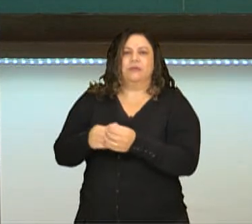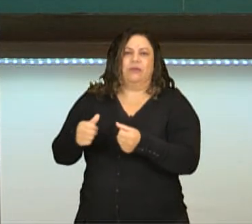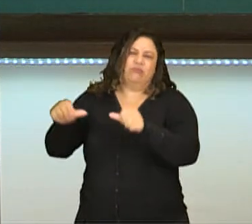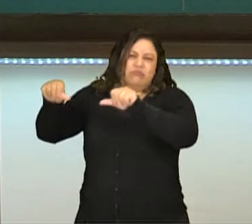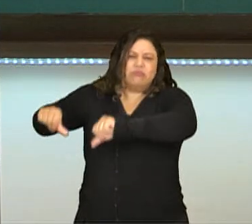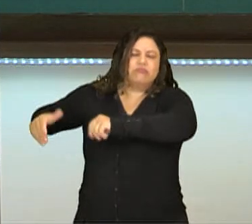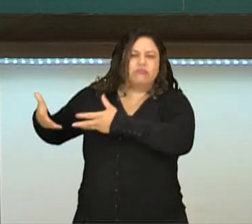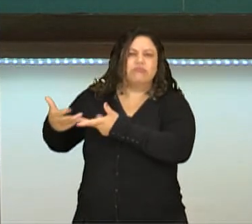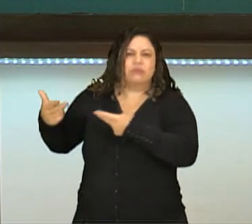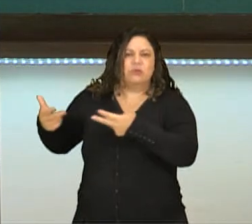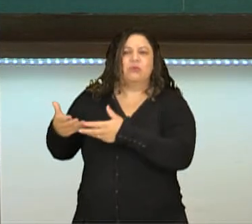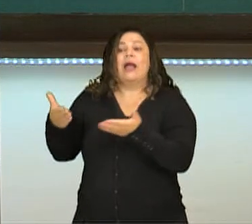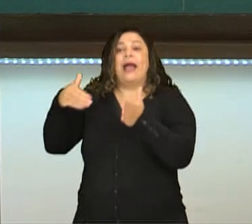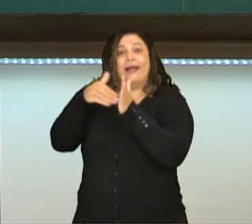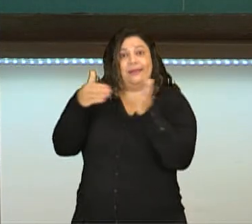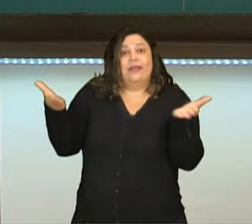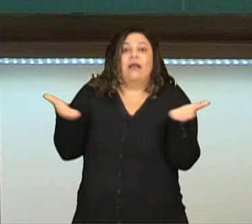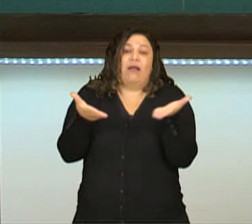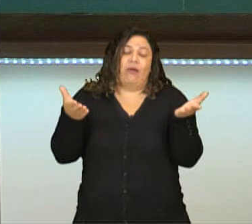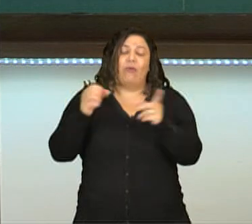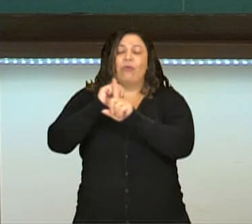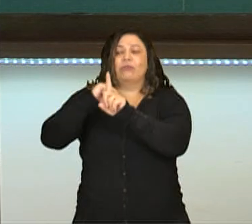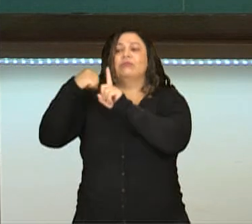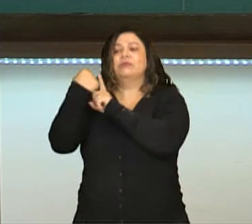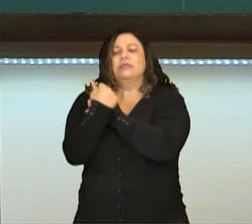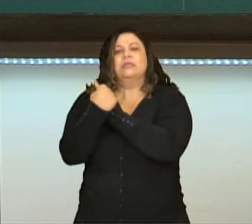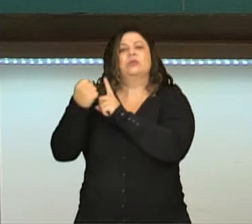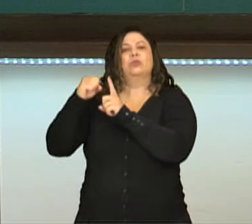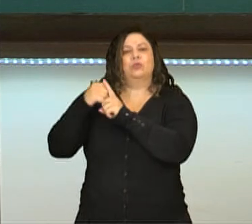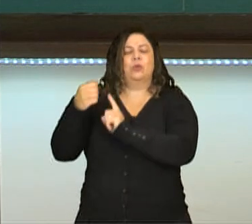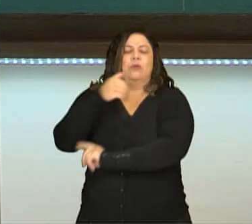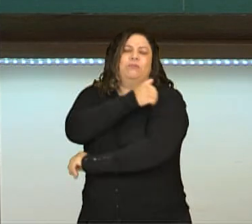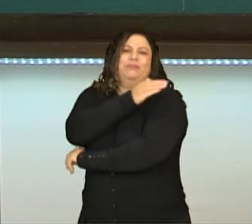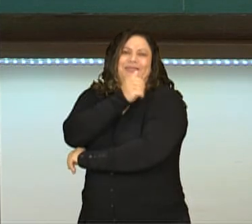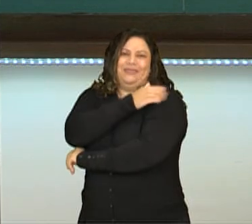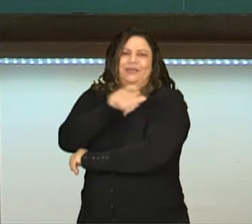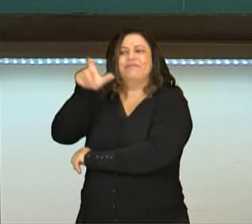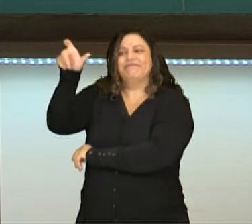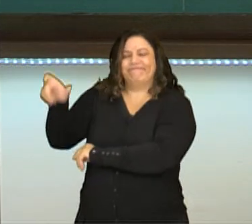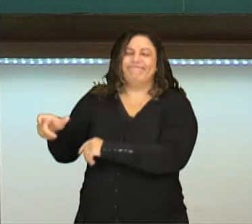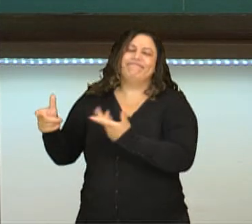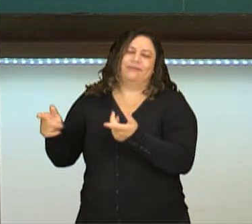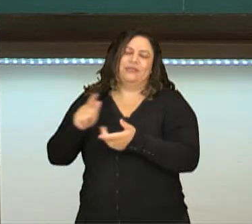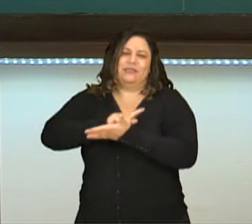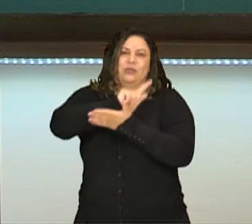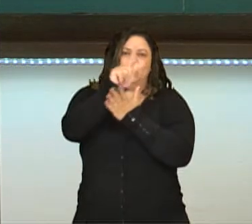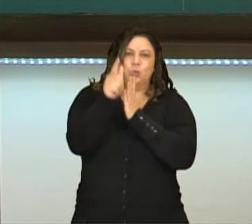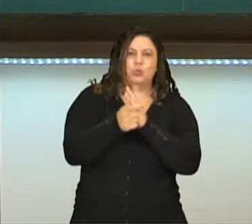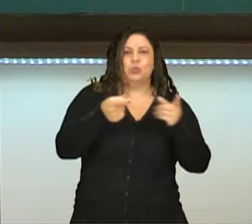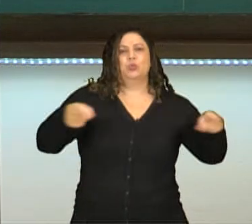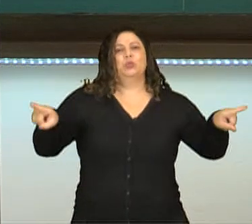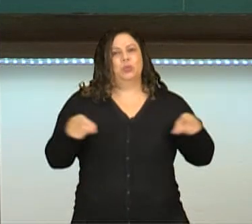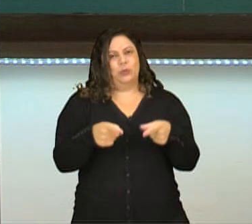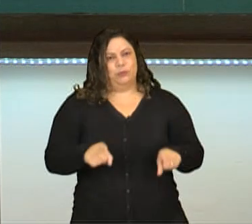dias de hoje, ainda tem essa questão social envolvendo preconceito em relação a alguns gêneros musicais.